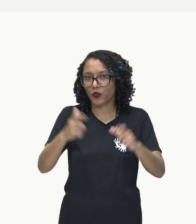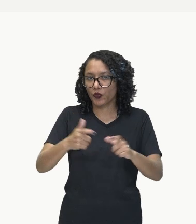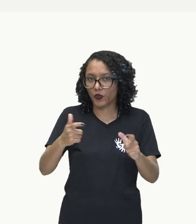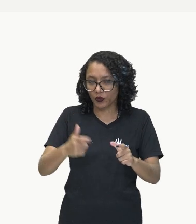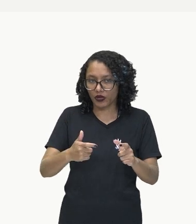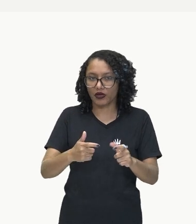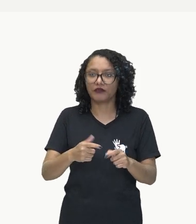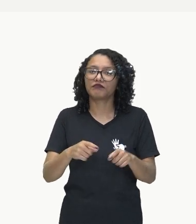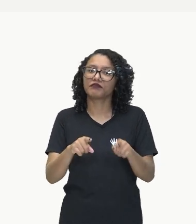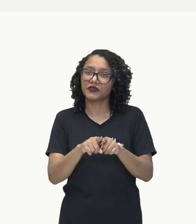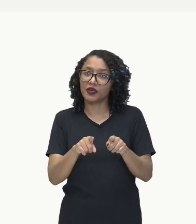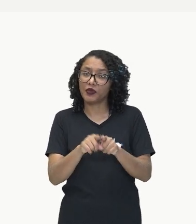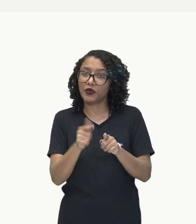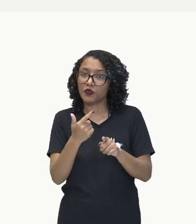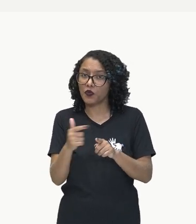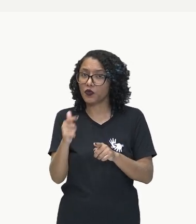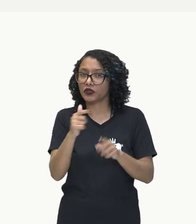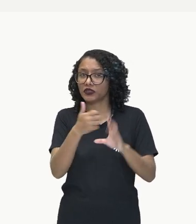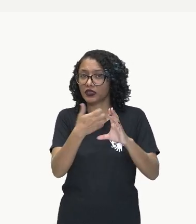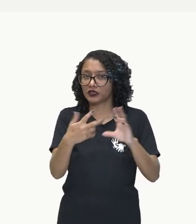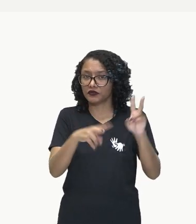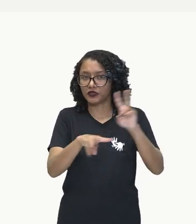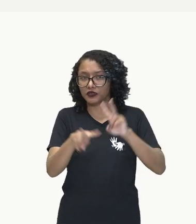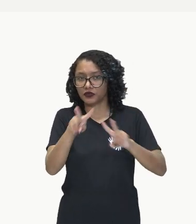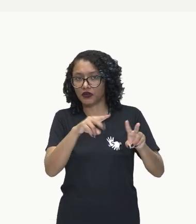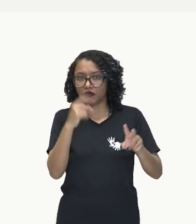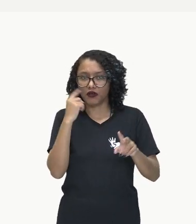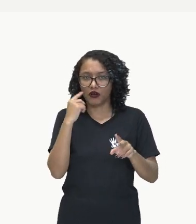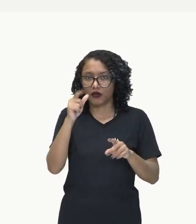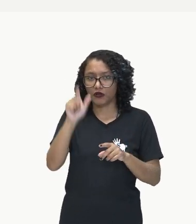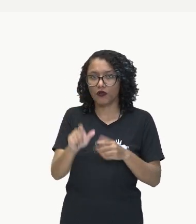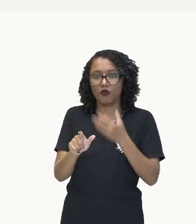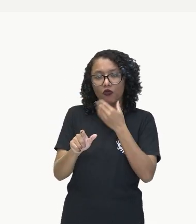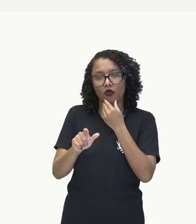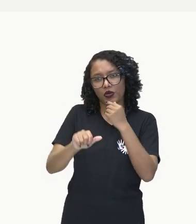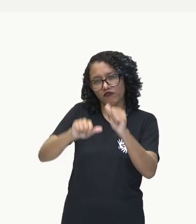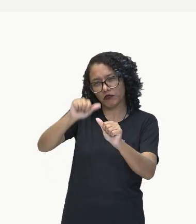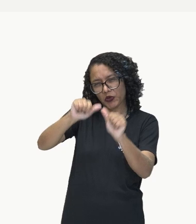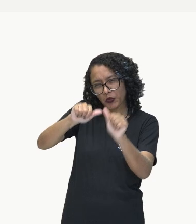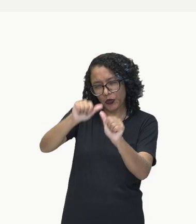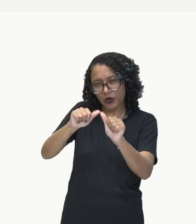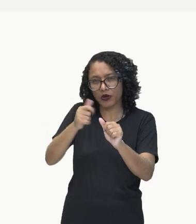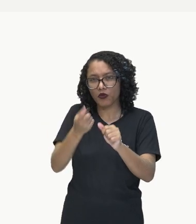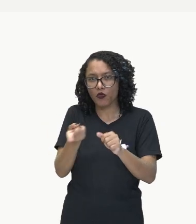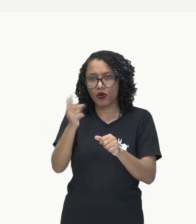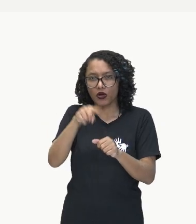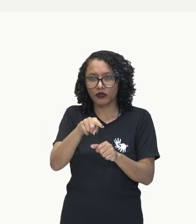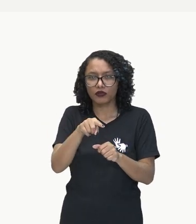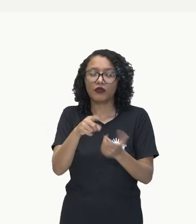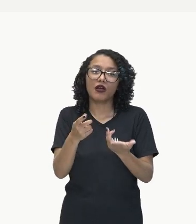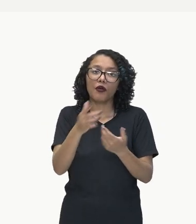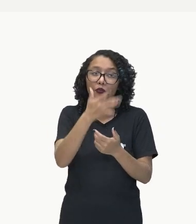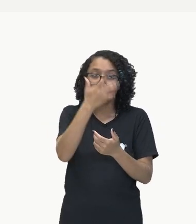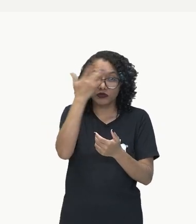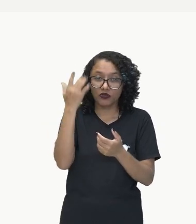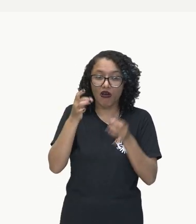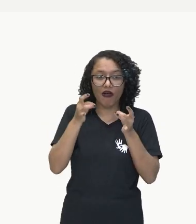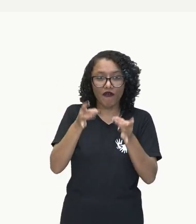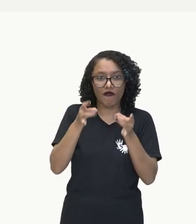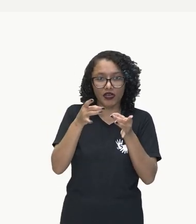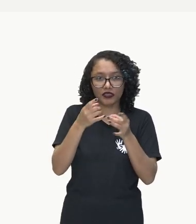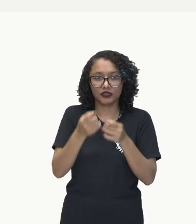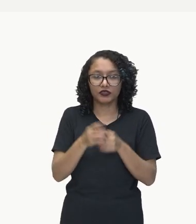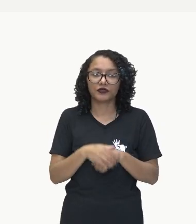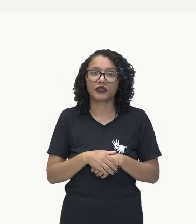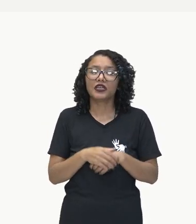elementos visuais, né? A gente tem aqui a pessoa que avalia, provavelmente a pessoa que vende, e